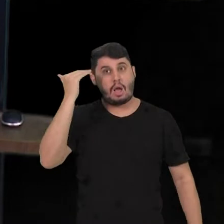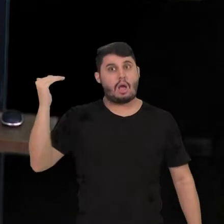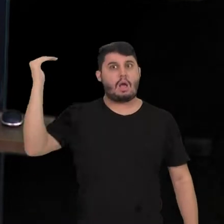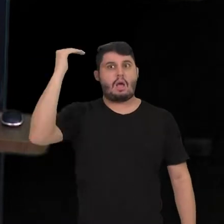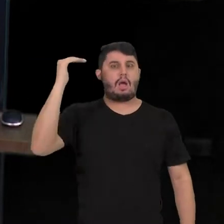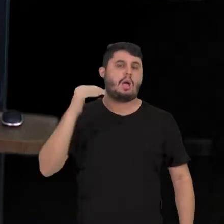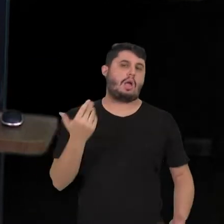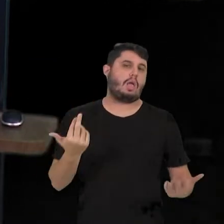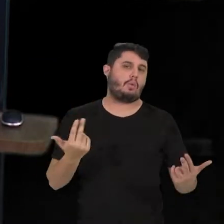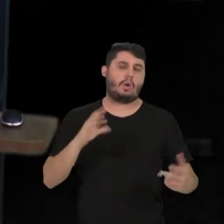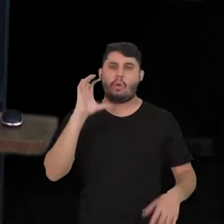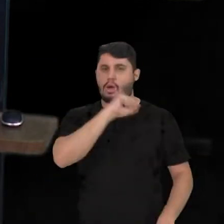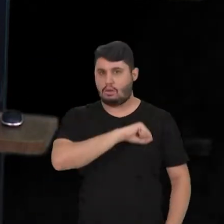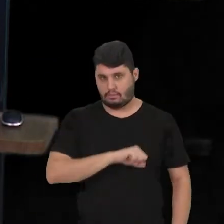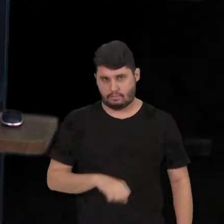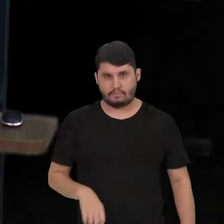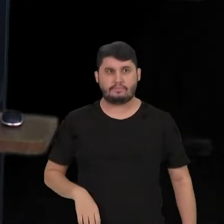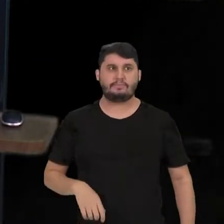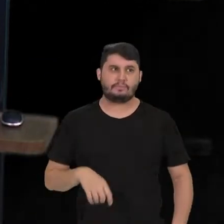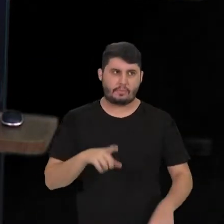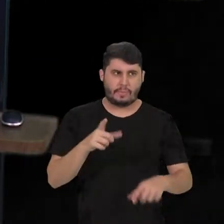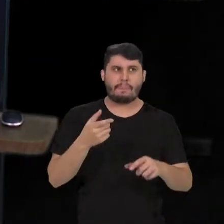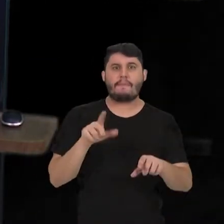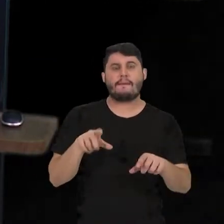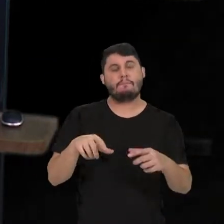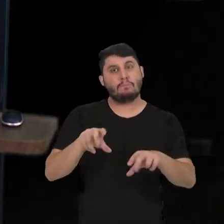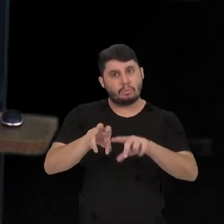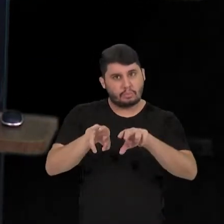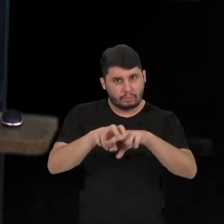ele ironizou que nesse ritmo eu vou acabar me aposentando antes de